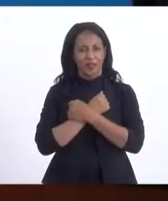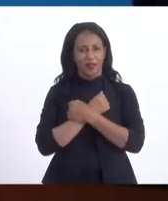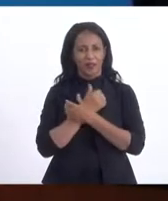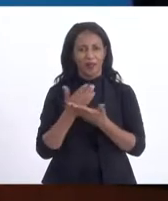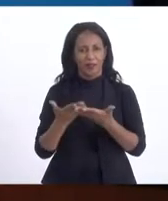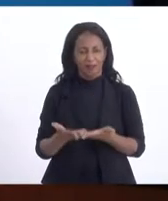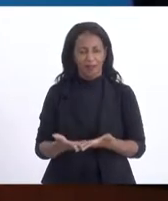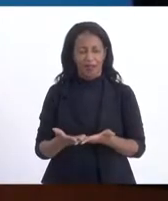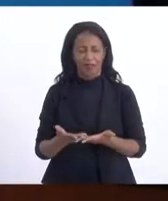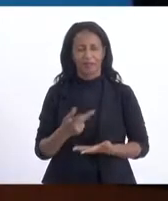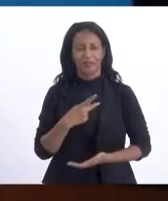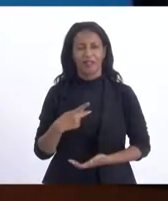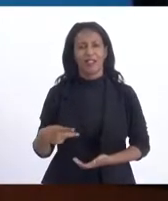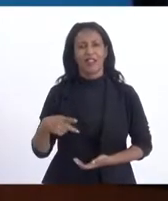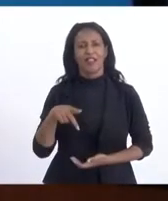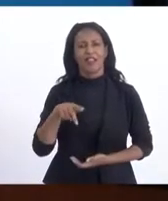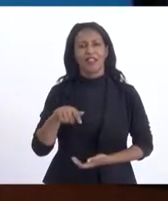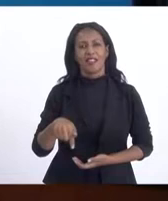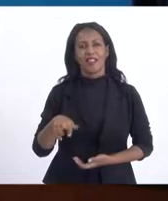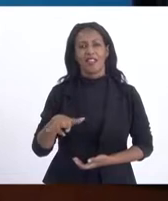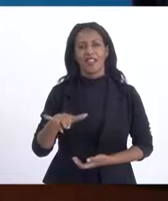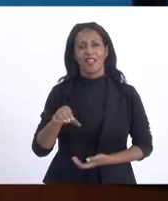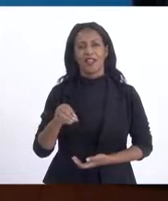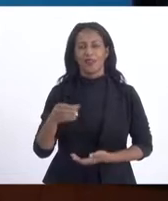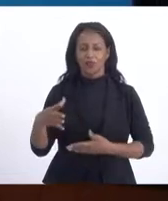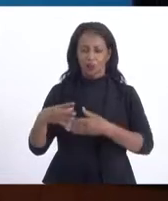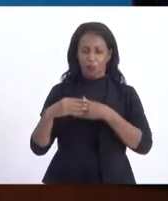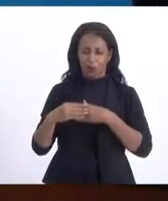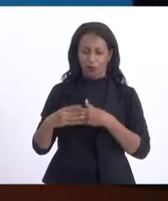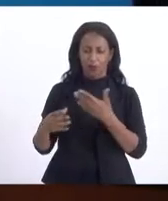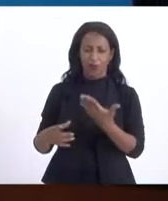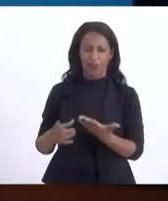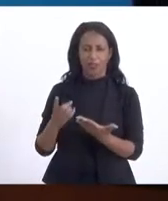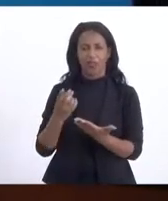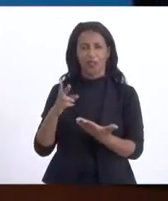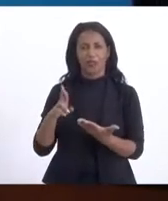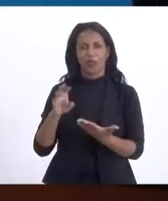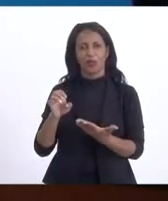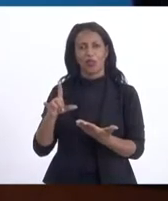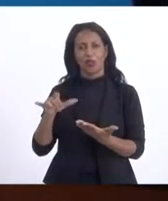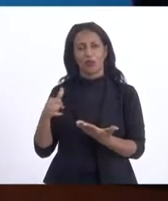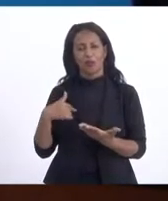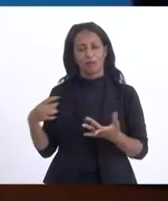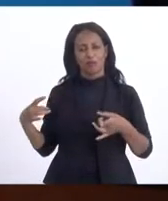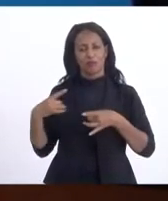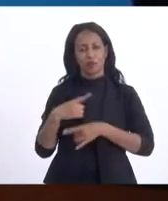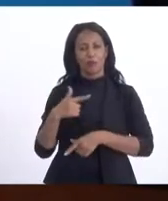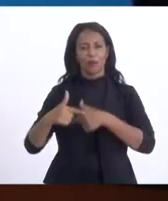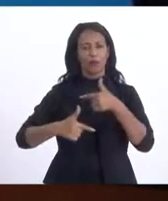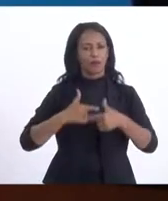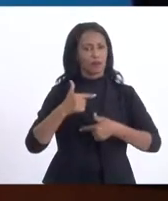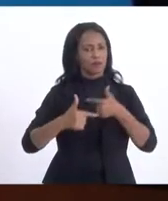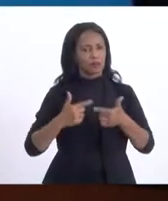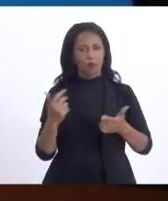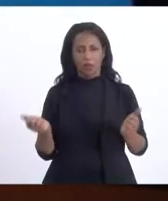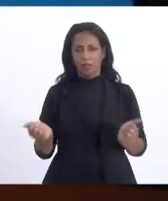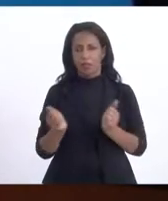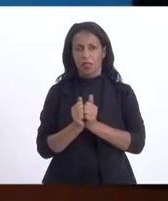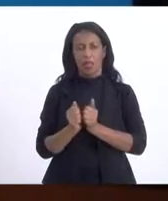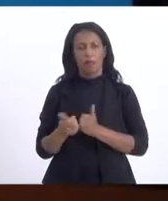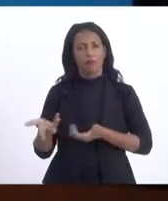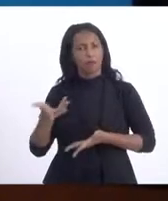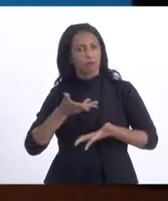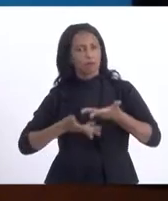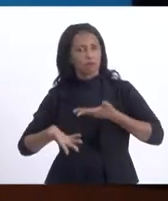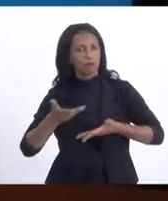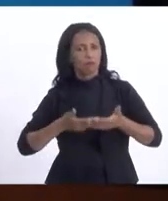presidente Queiroz, que manda cumprimentar a você e o doutor Eduardo. Estamos lá à disposição para trabalhar como trabalhamos, em parceria,